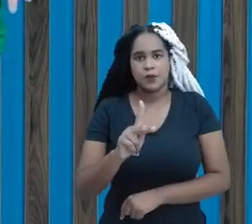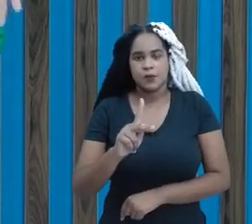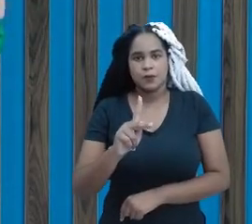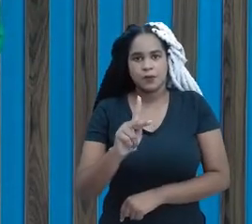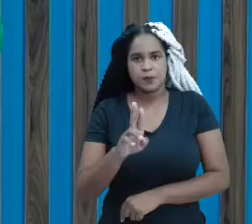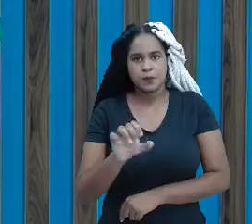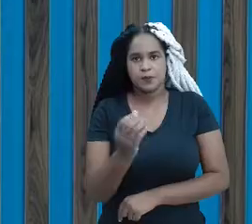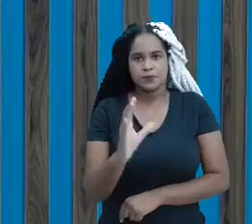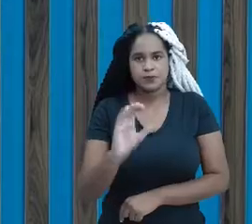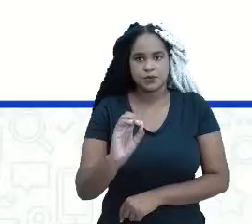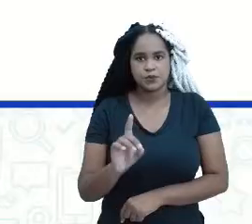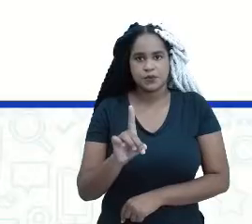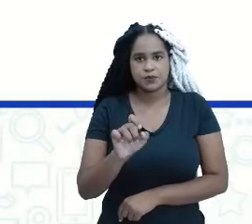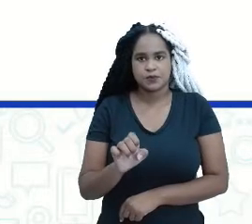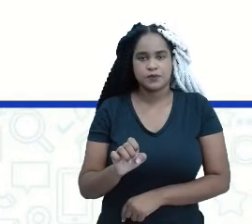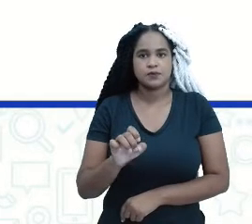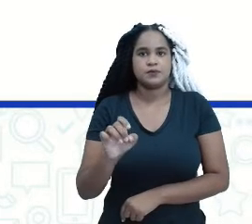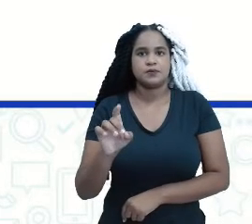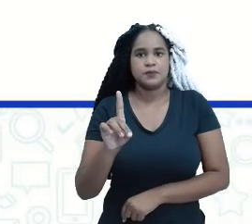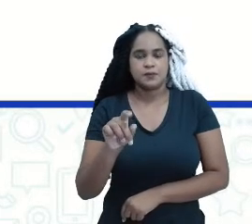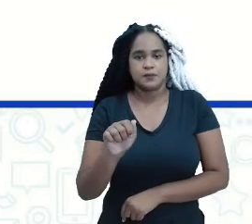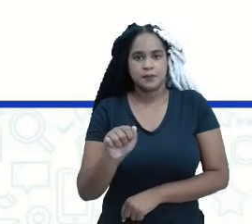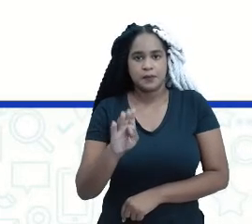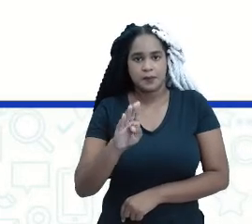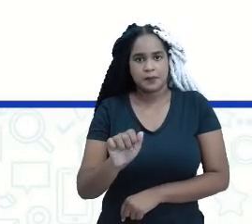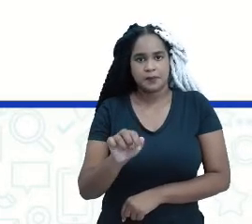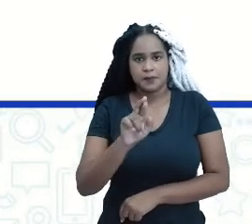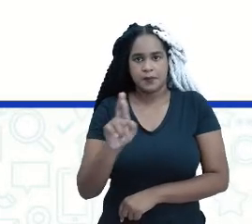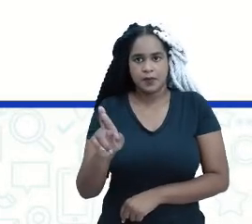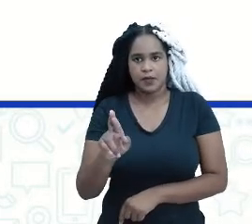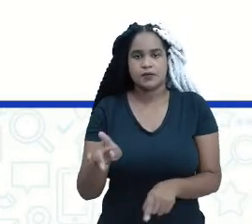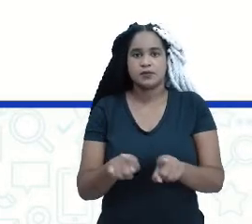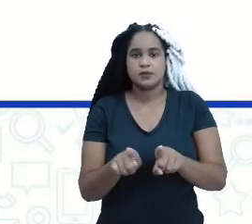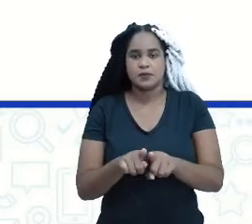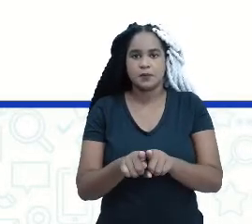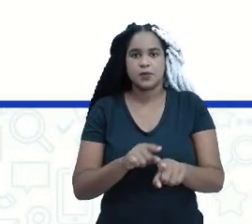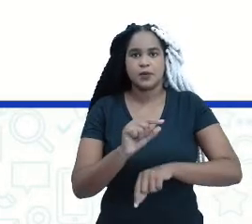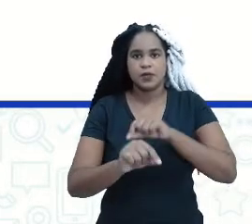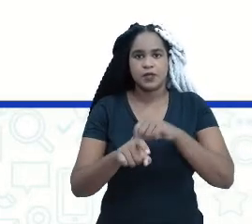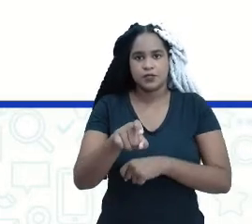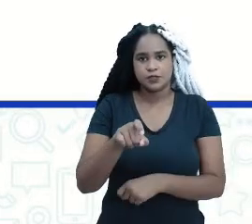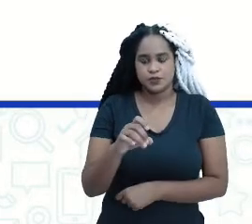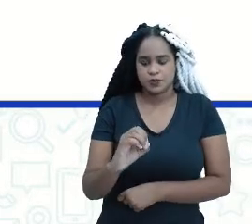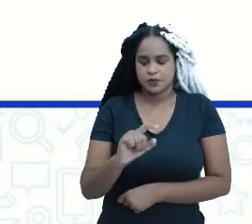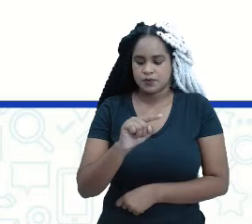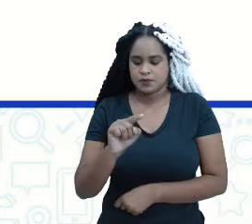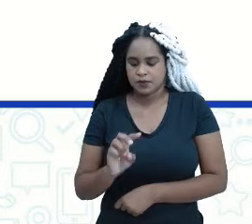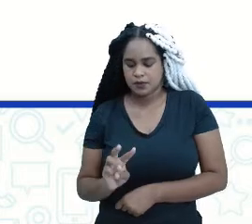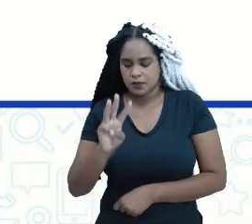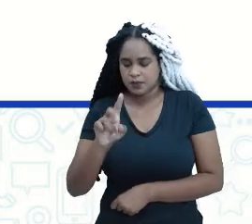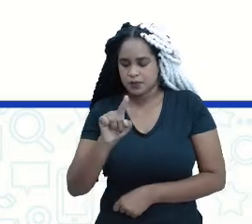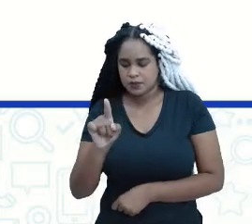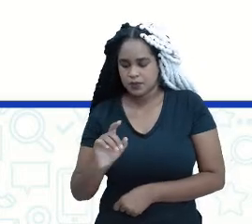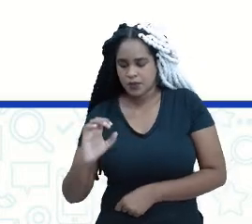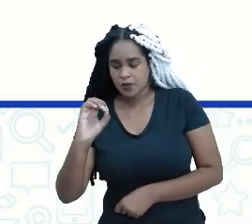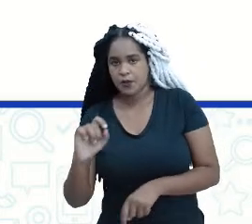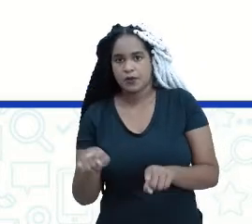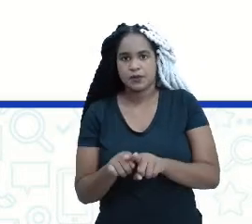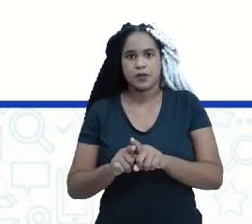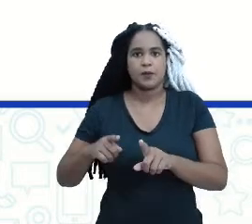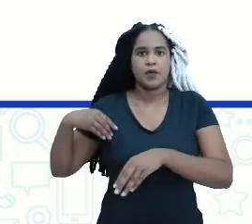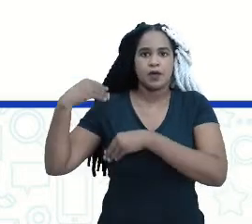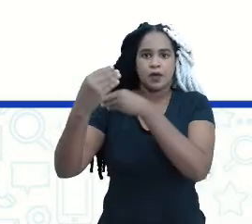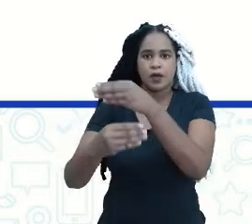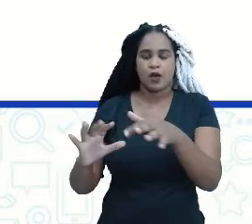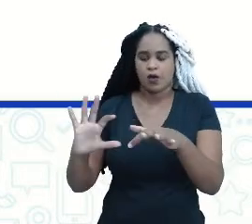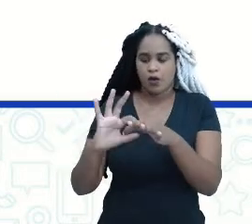que é isso, né? Nós vimos os sistemas XO, ZW e ZO, a herança ligada ao